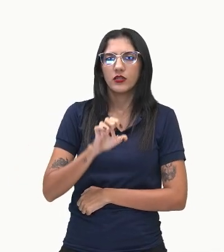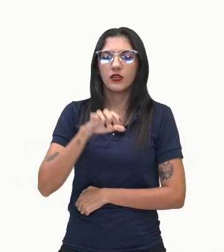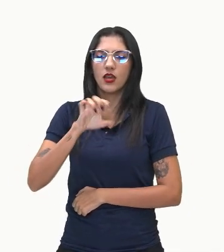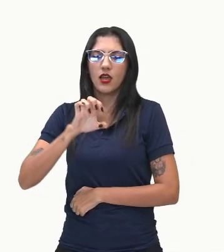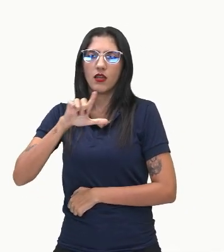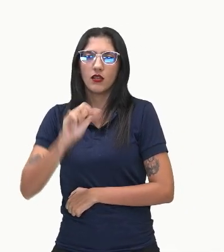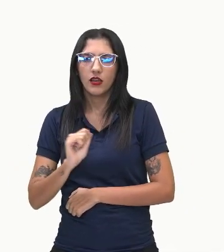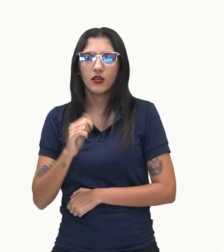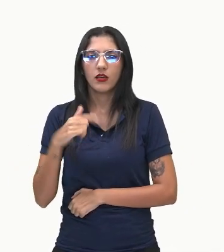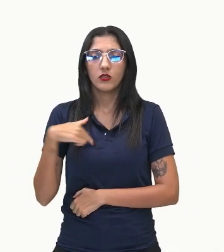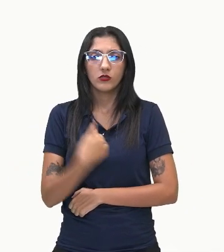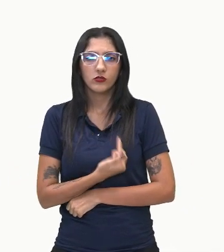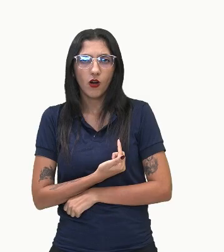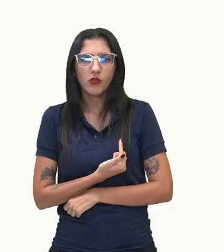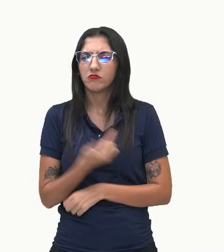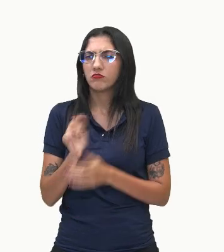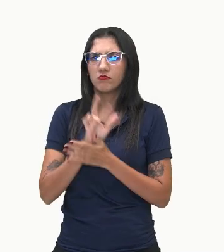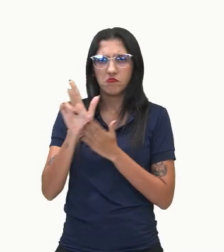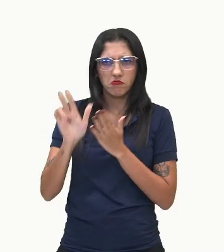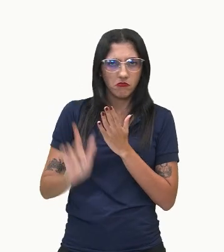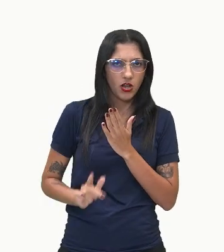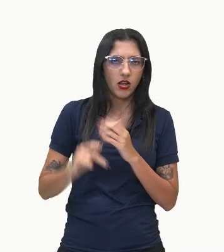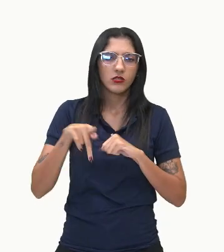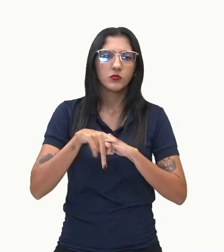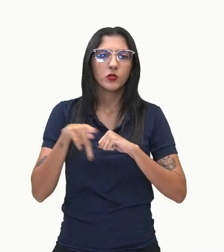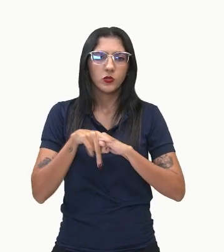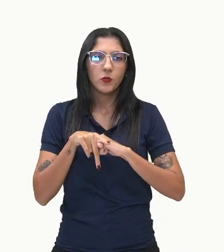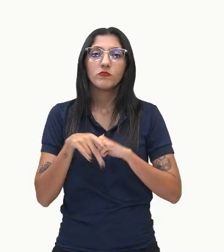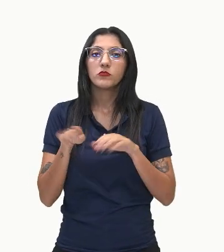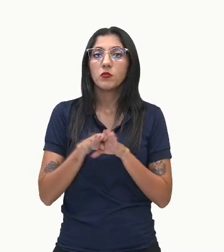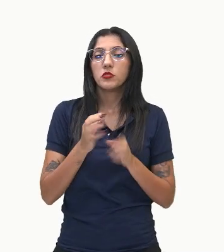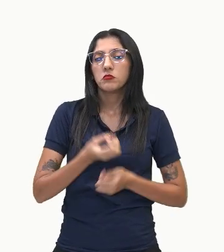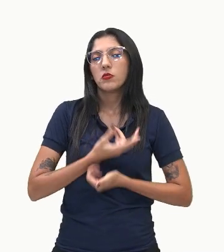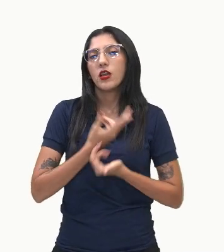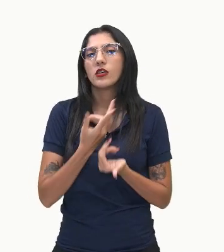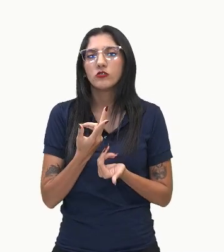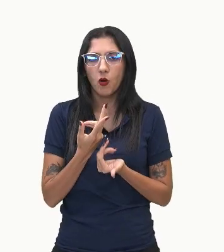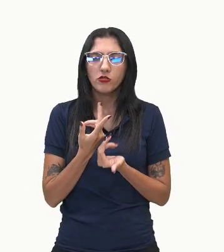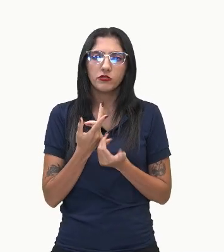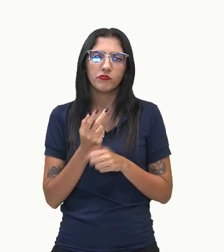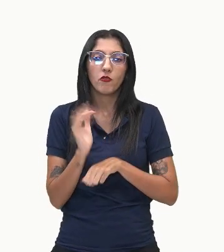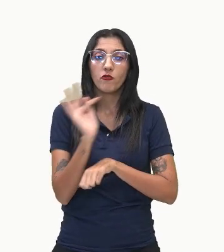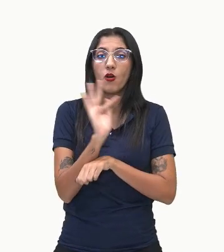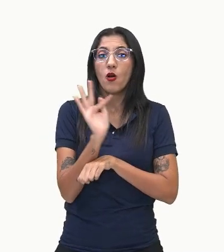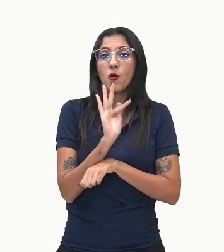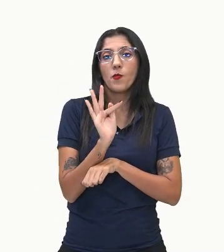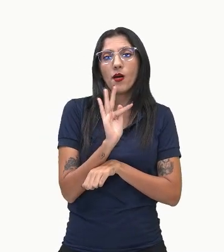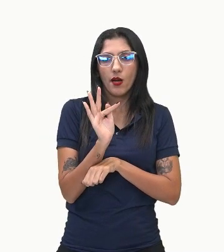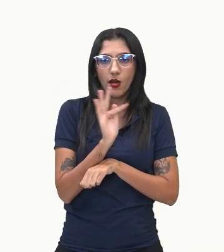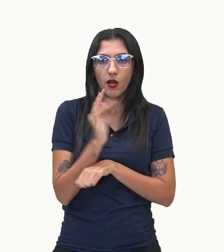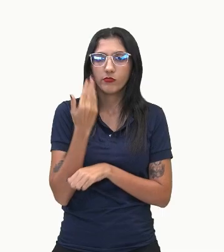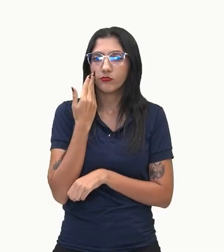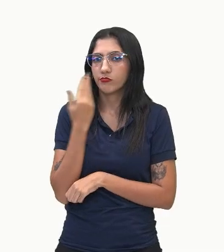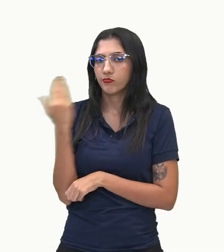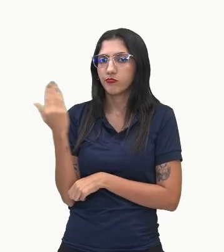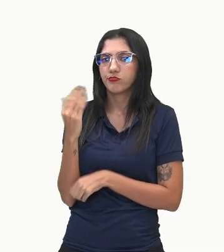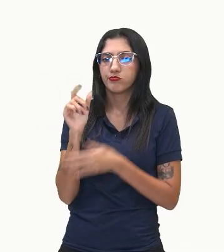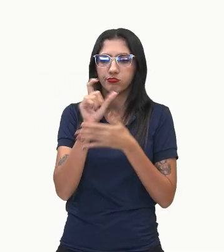ela, nós, etc. E expressões como meu caro, prezado